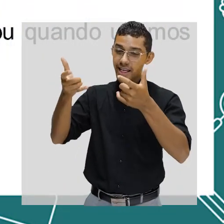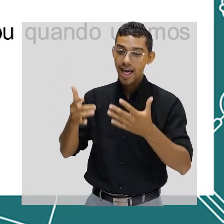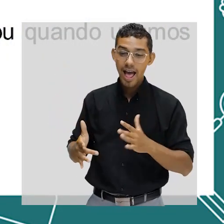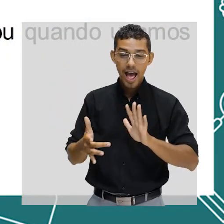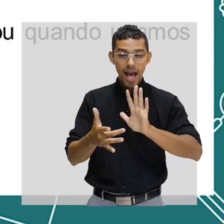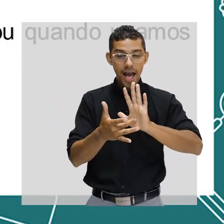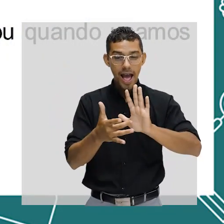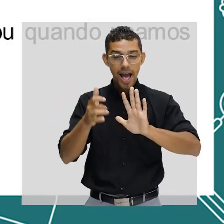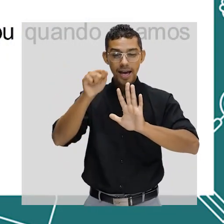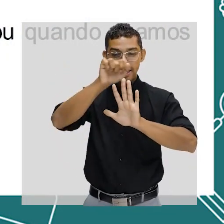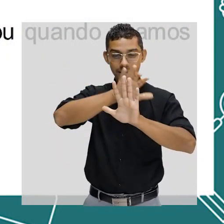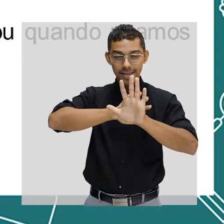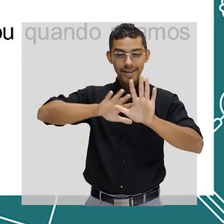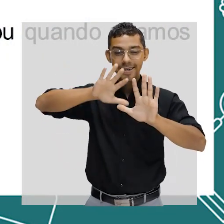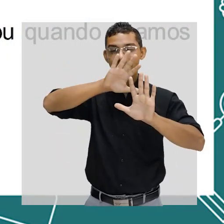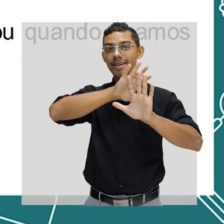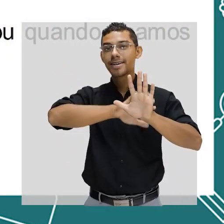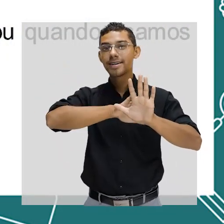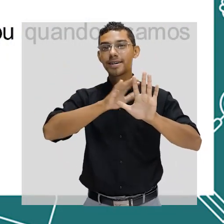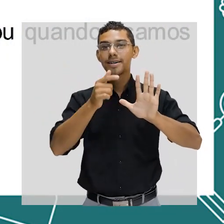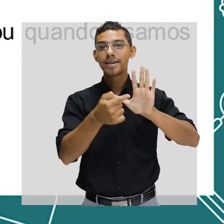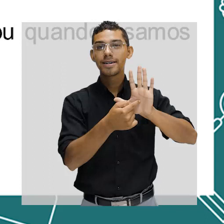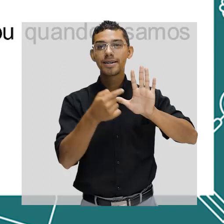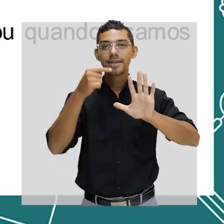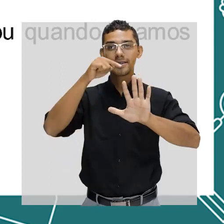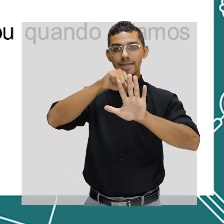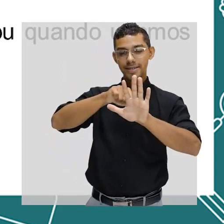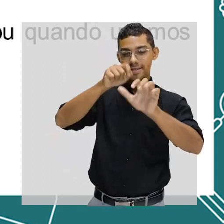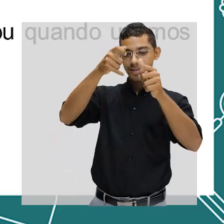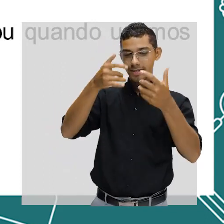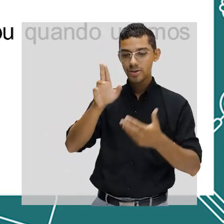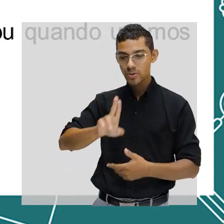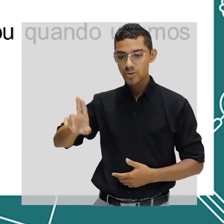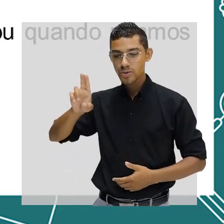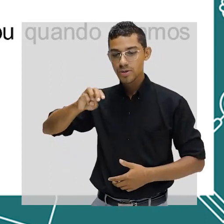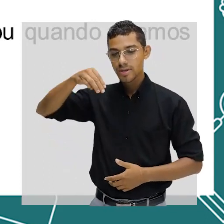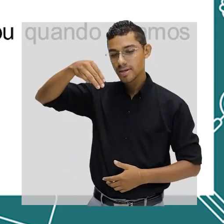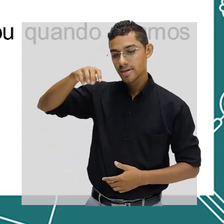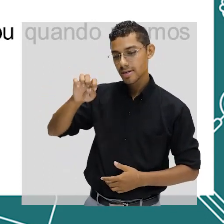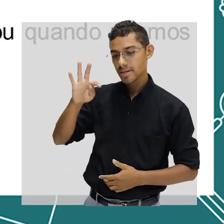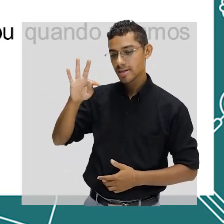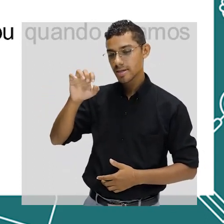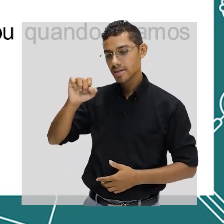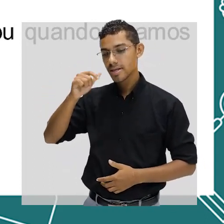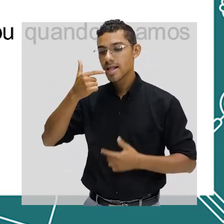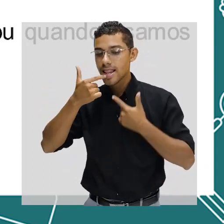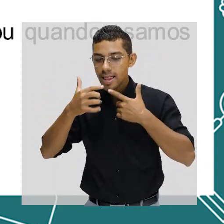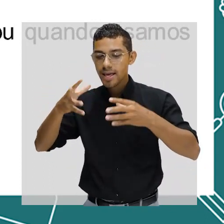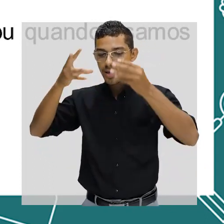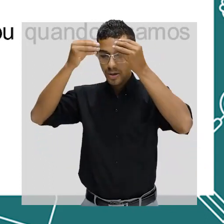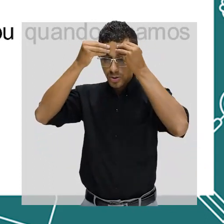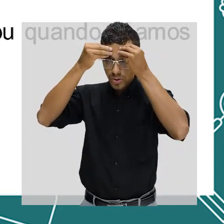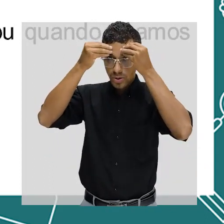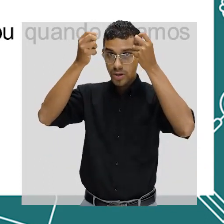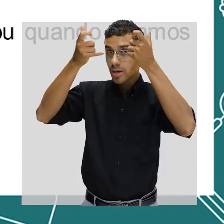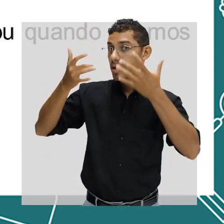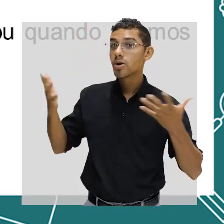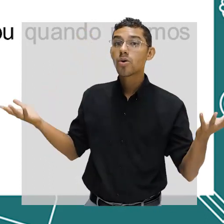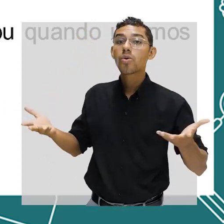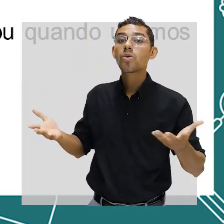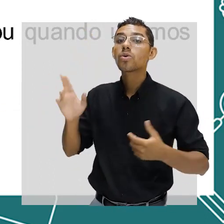Metalinguística. Olha só, metalinguística é quando o emissor usa o código para explicar o próprio código. Qual é o código que eu estou